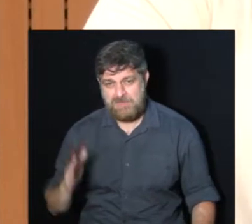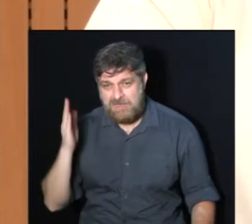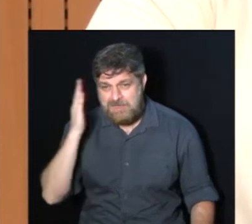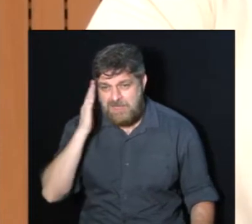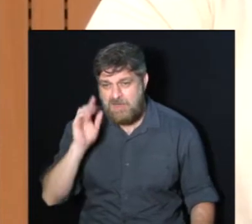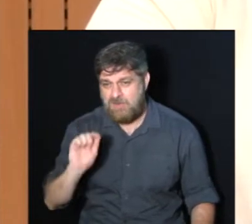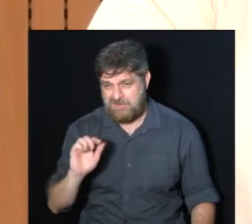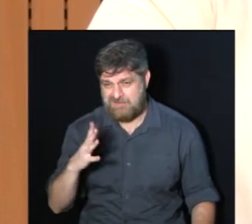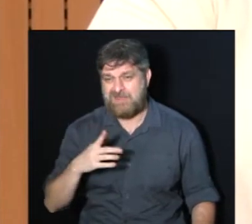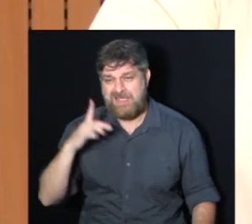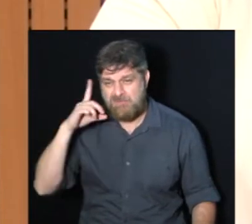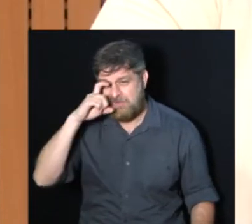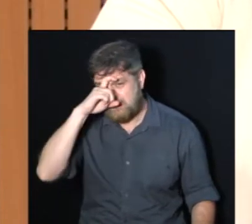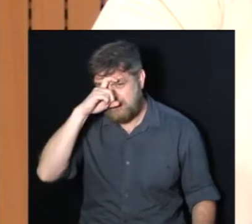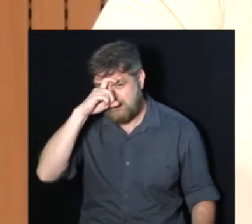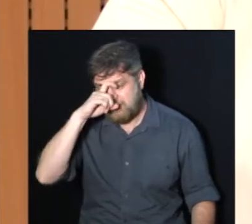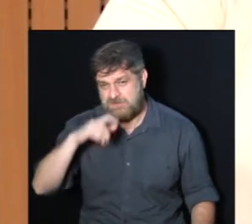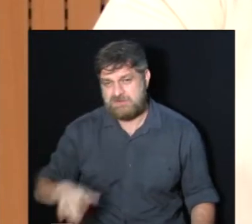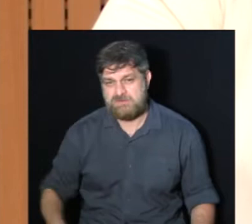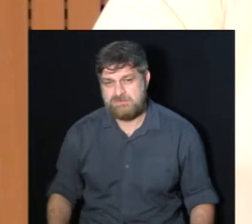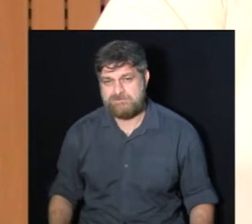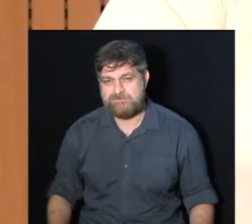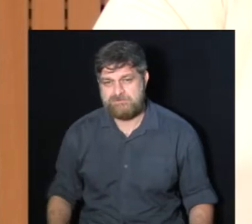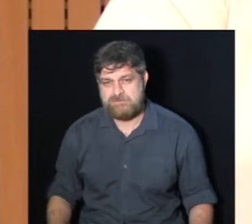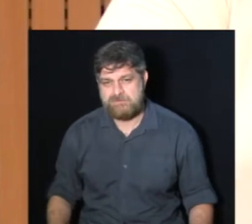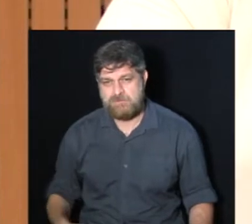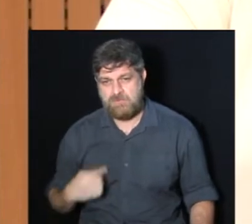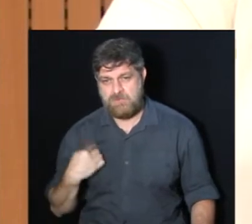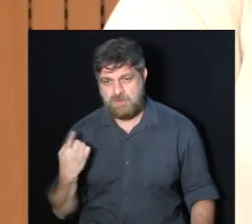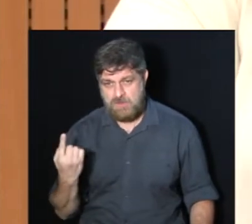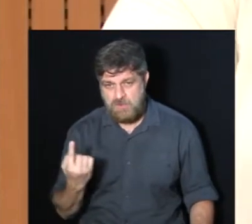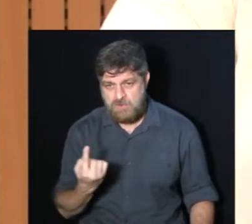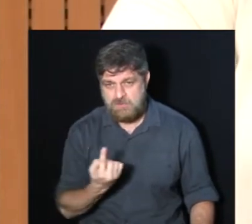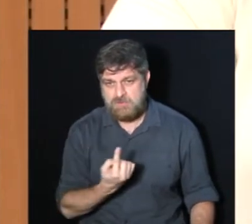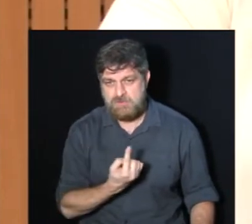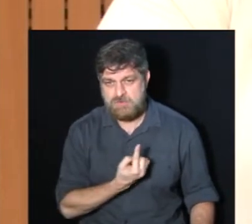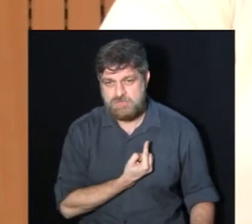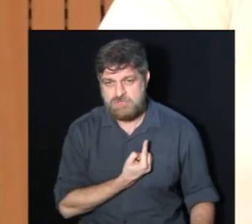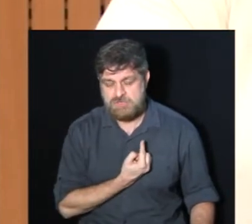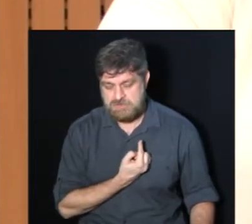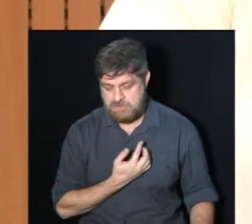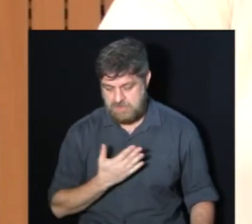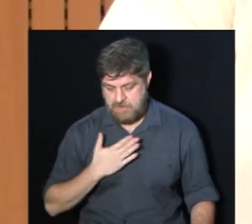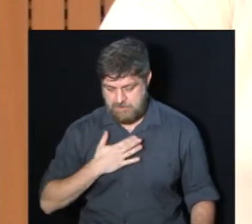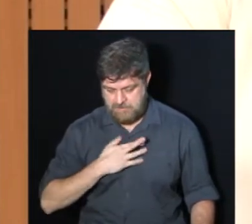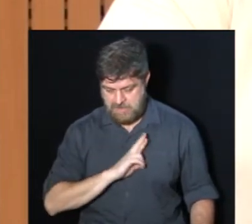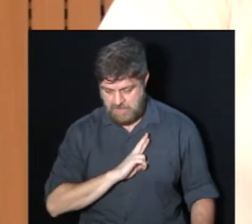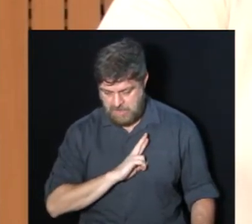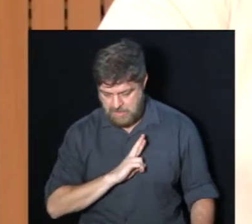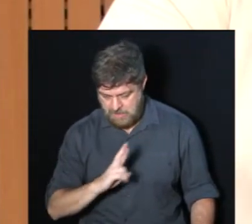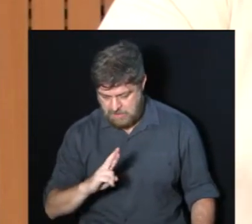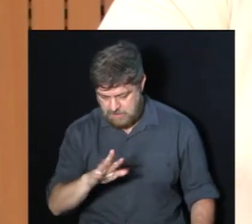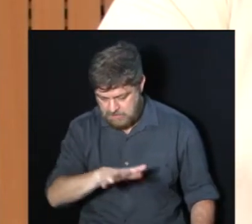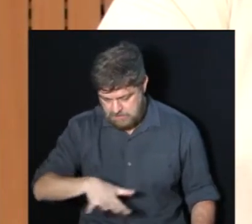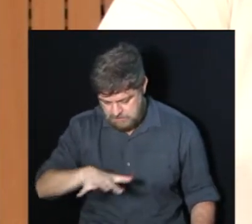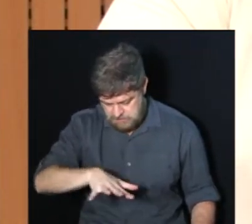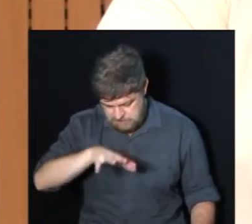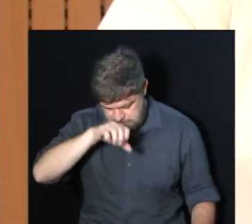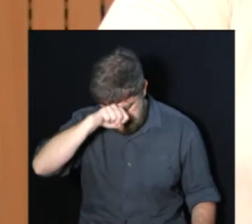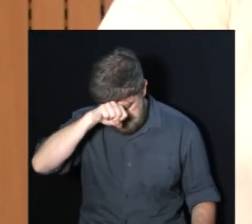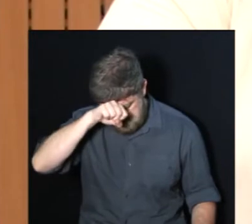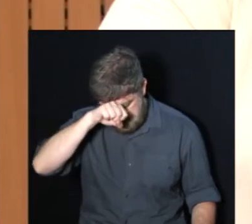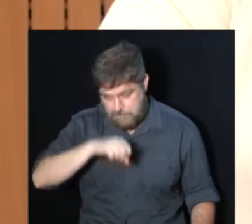muito difícil de quando a gente vai trazer da nossa crença, da nossa